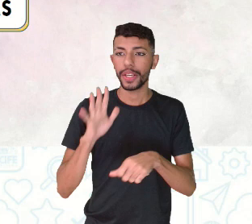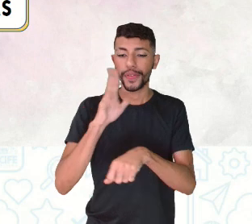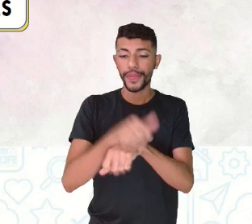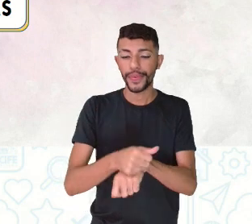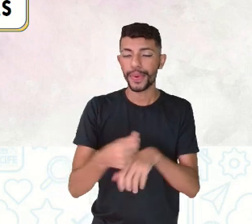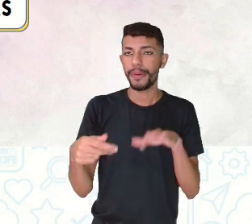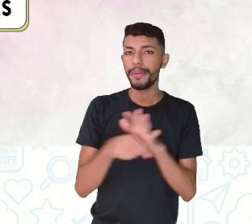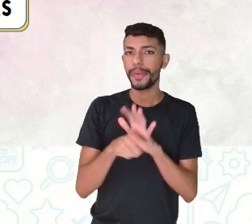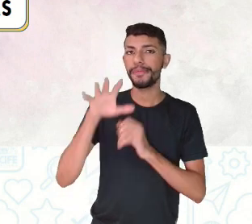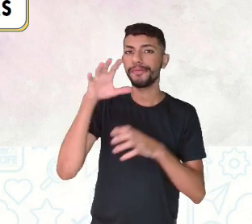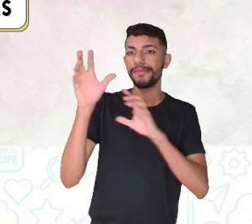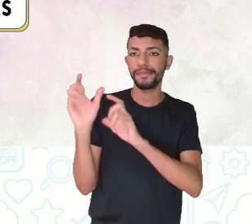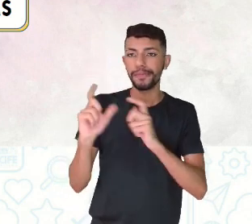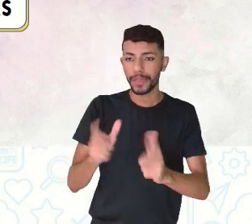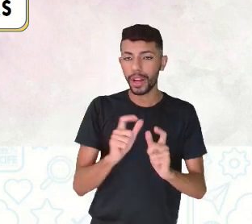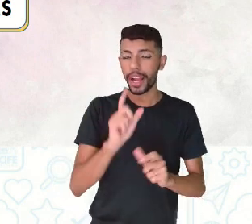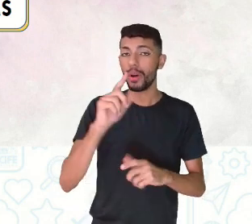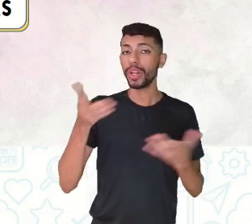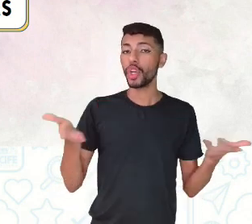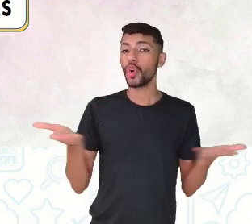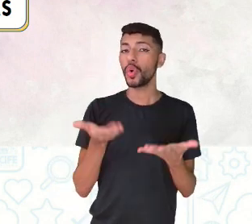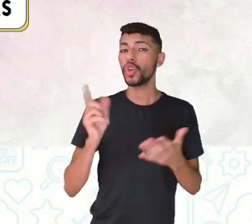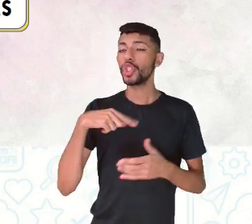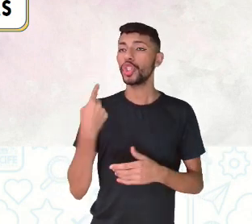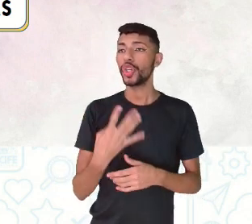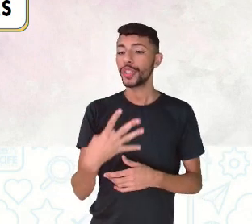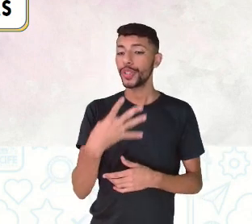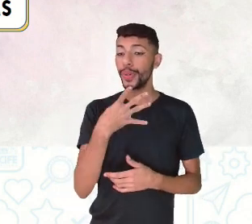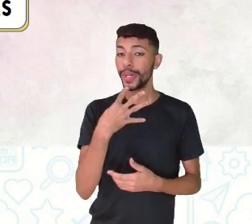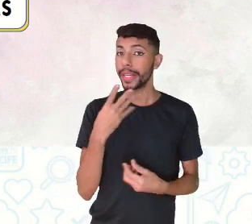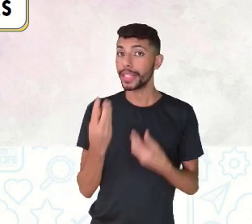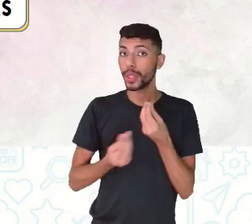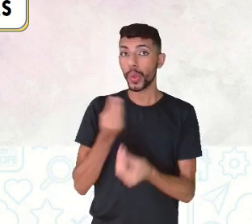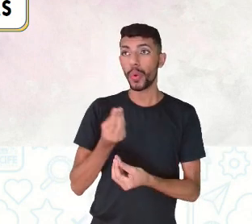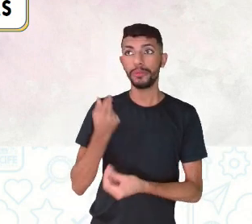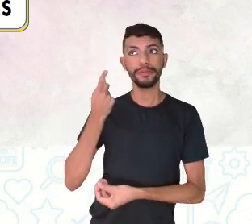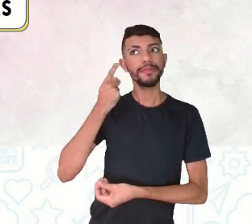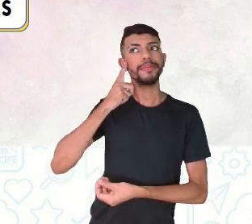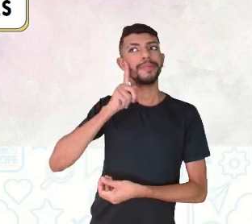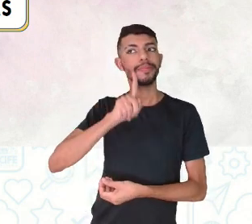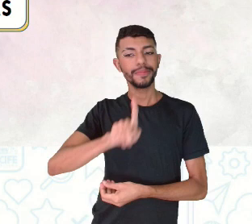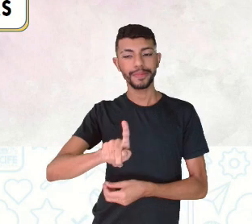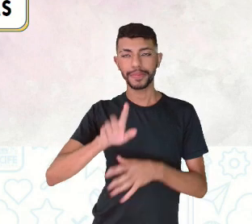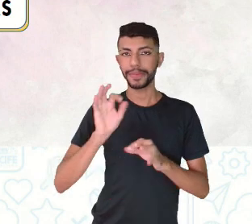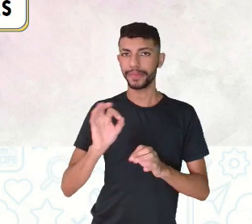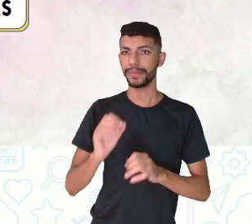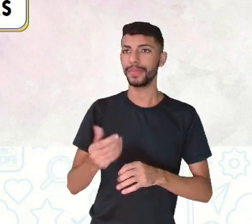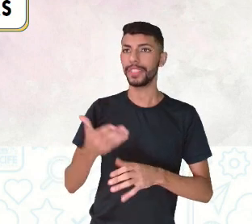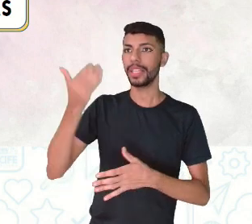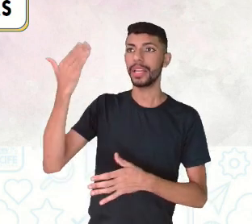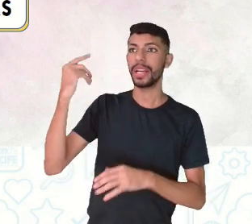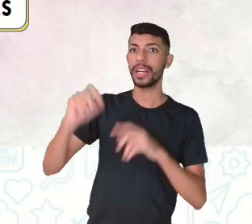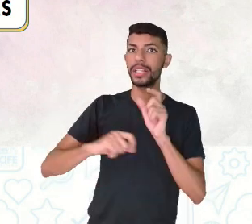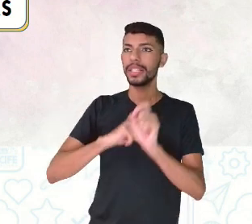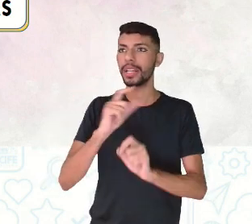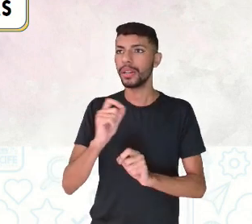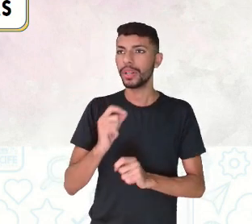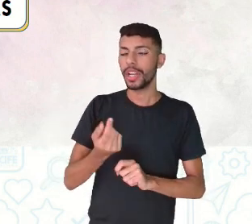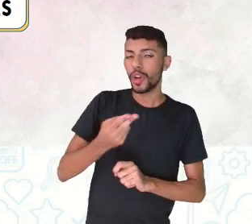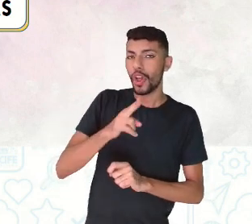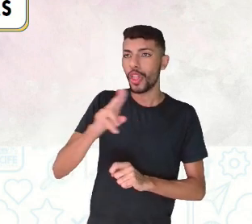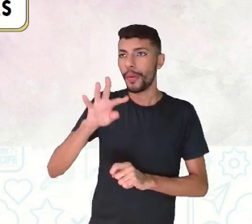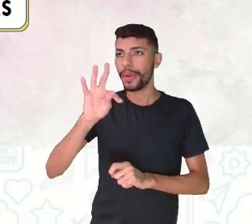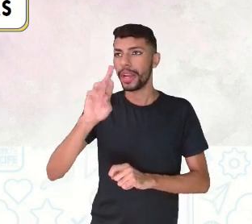essa região aí que hoje a gente conhece como Estados Unidos, né? Que antes era conhecido como as 13